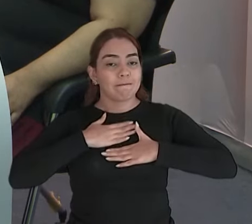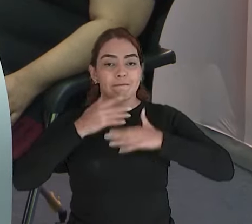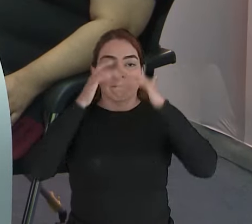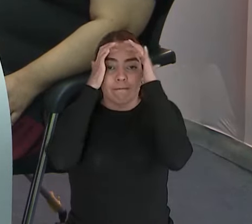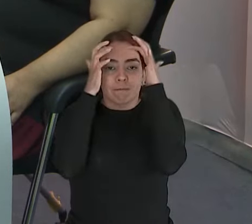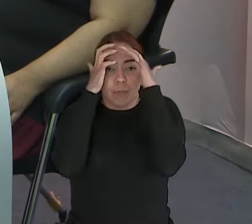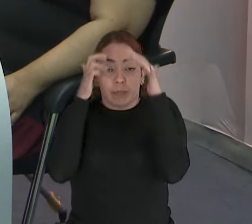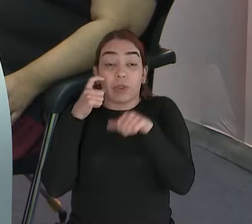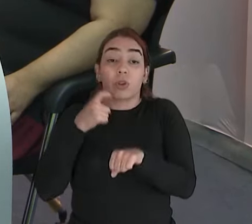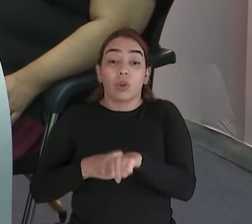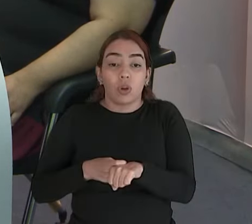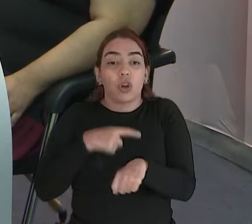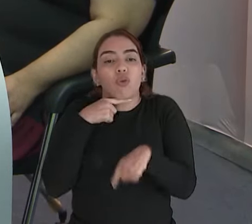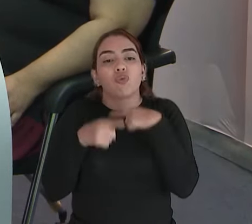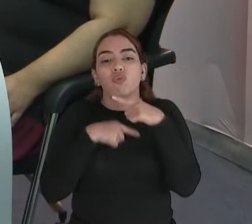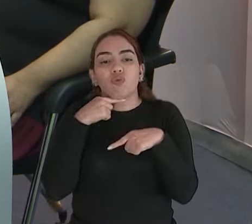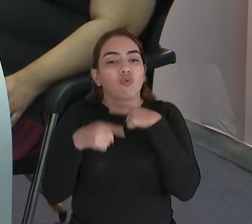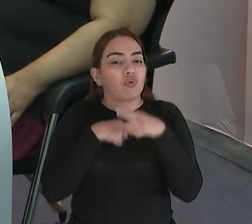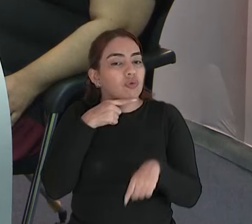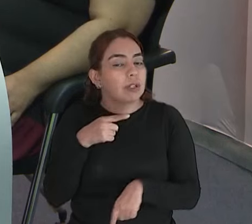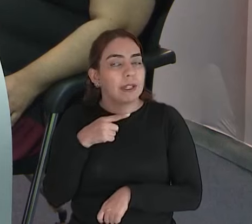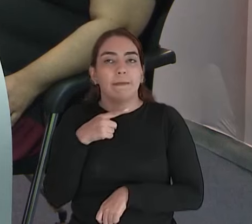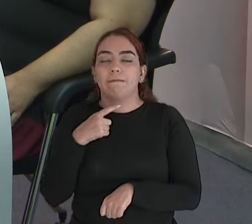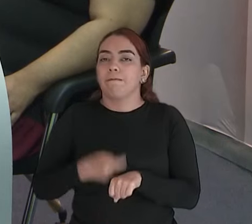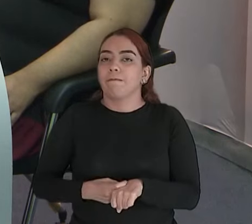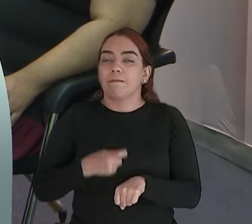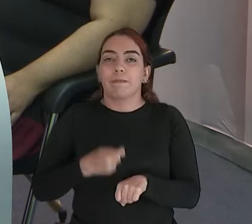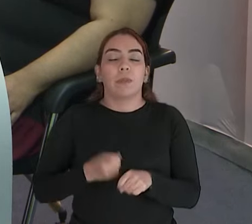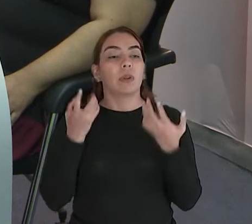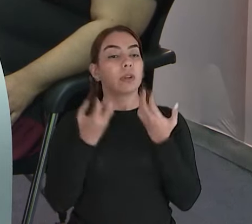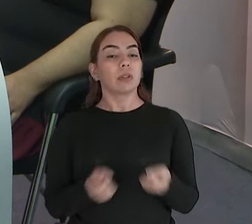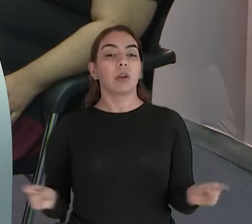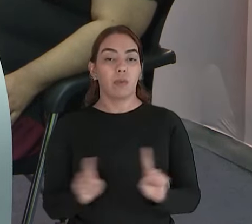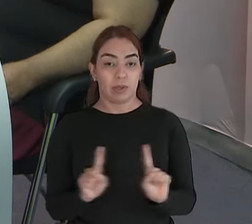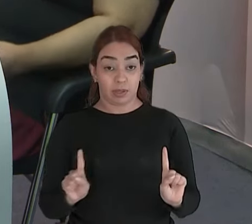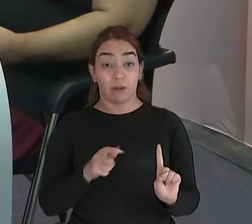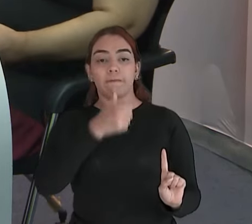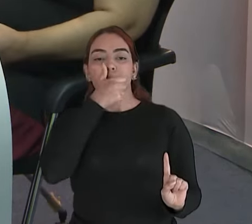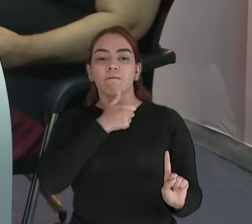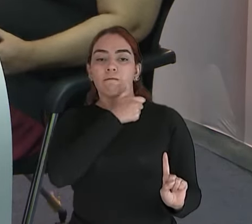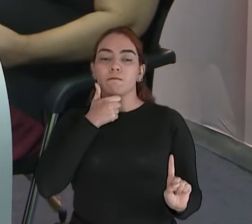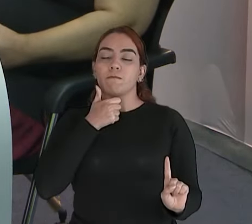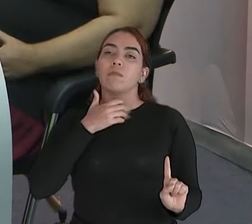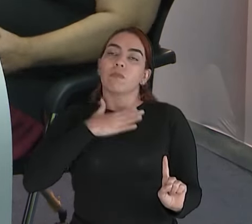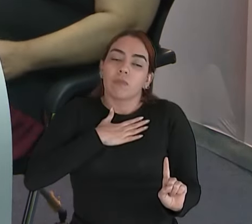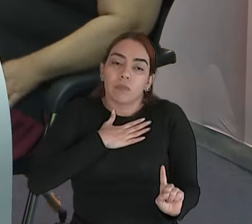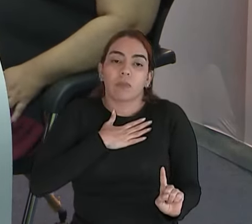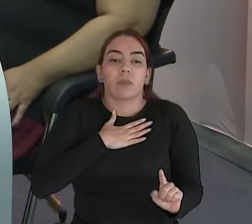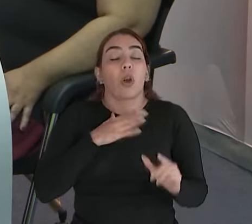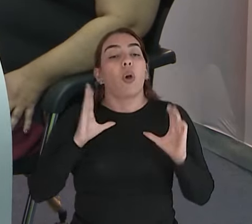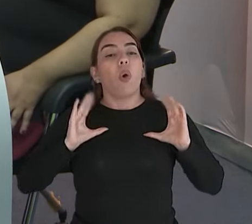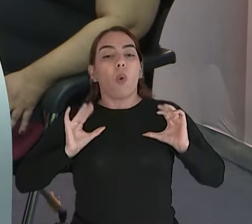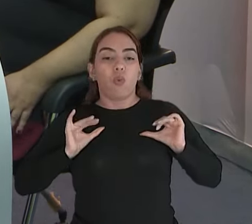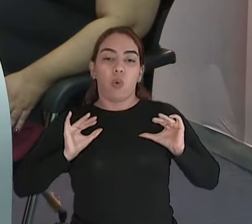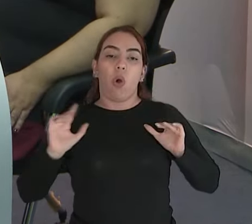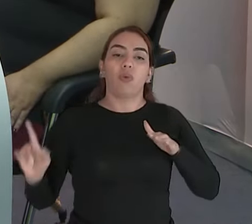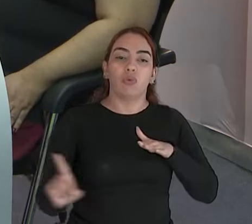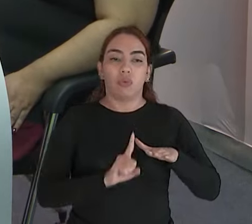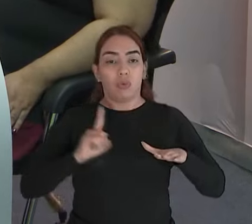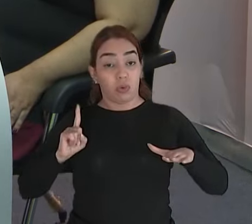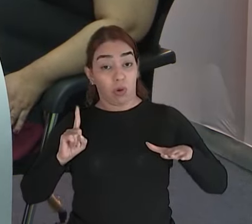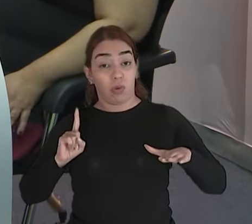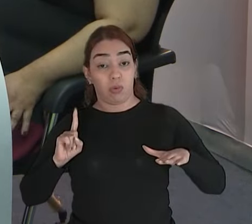impedia. Eu não aceitava. Por mais que eles insistissem, para mim era mais cômodo estar na minha zona, no meu lugar de conforto. Porque aí